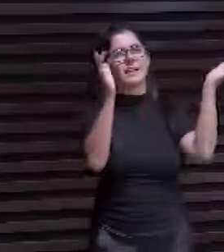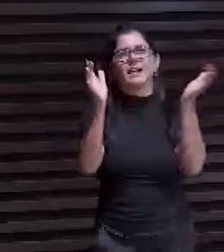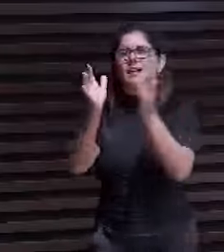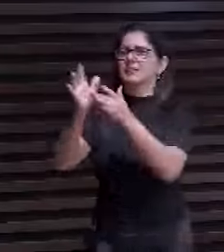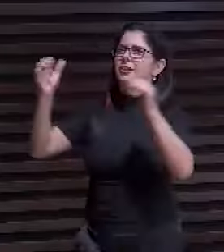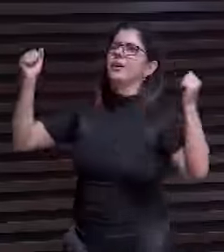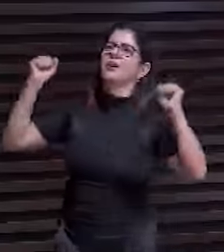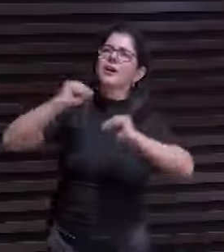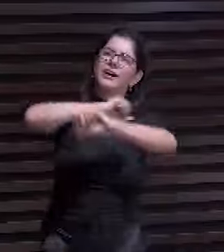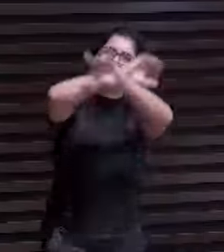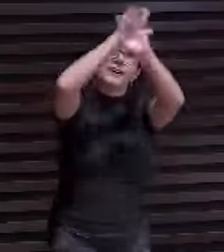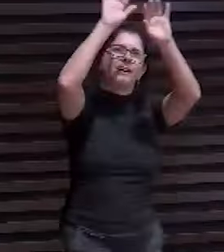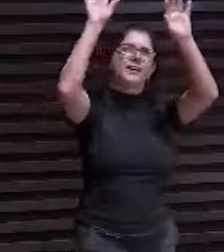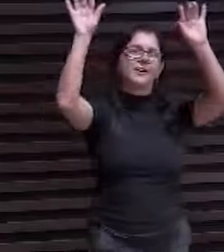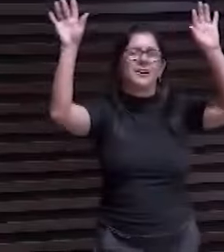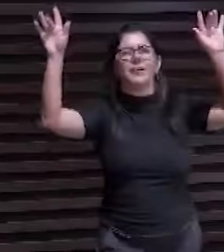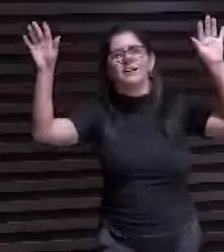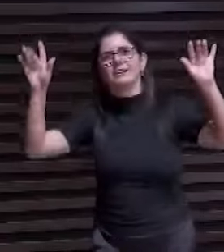a